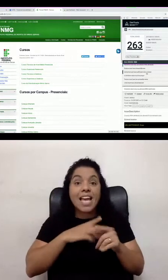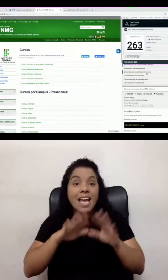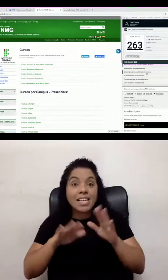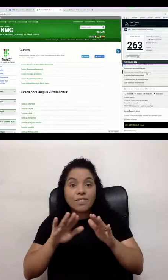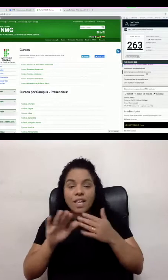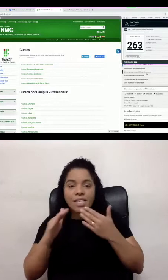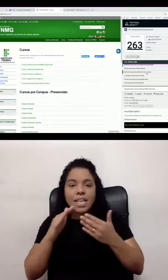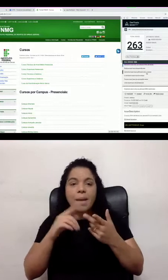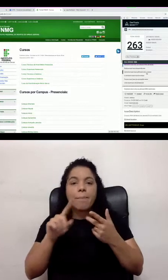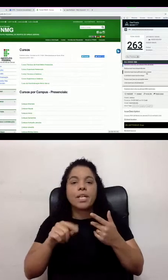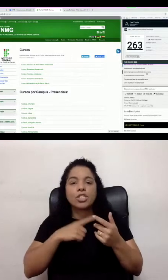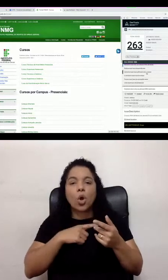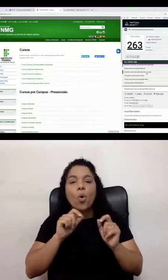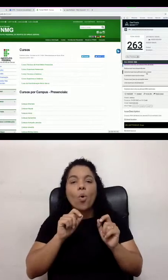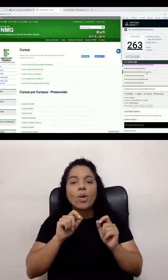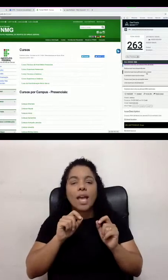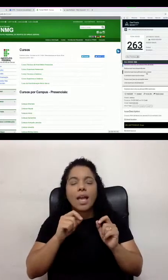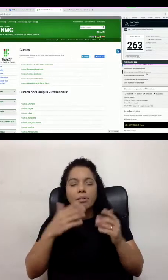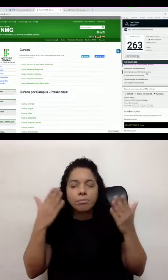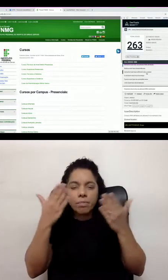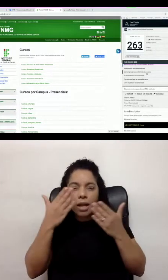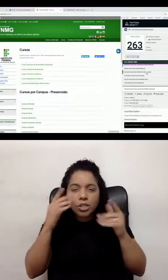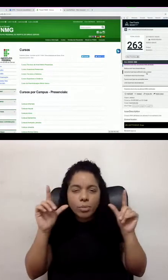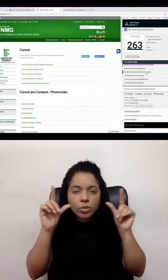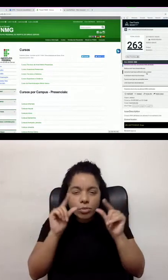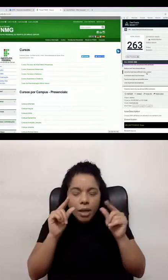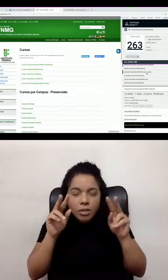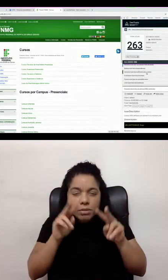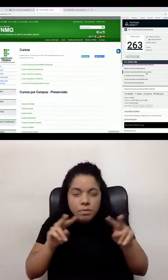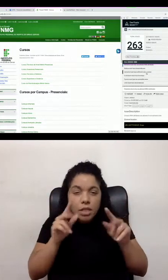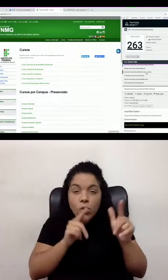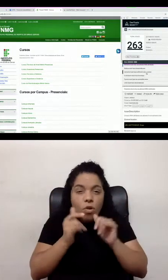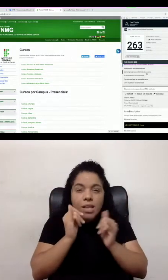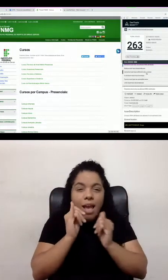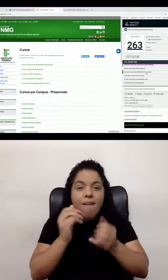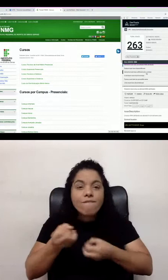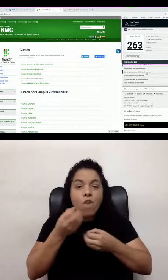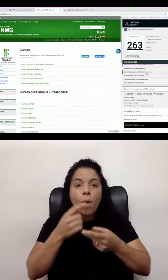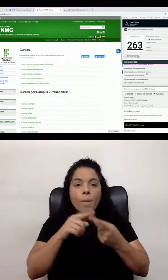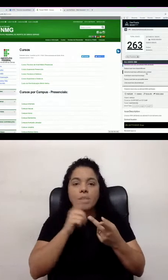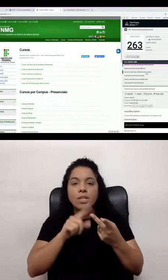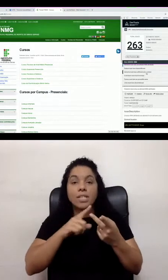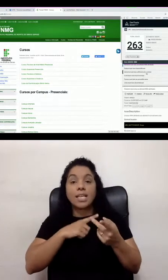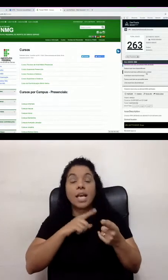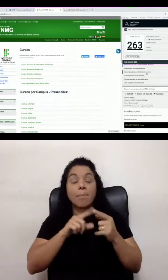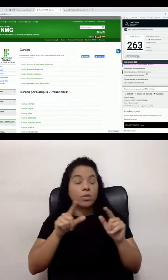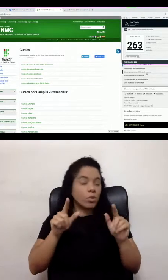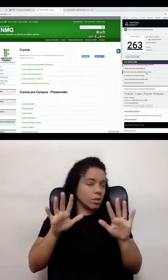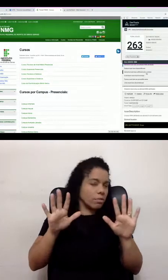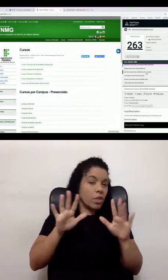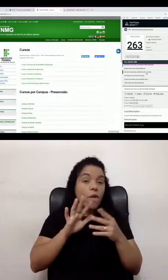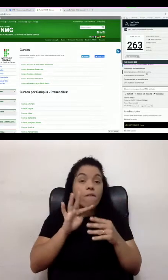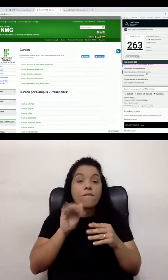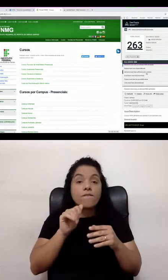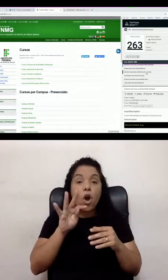aqui, a pessoa que tem baixa visão, por exemplo, não vai conseguir ler as informações desse site. Quem tem fotofobia, quem tem algum